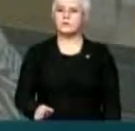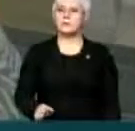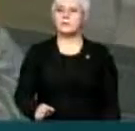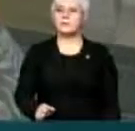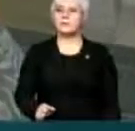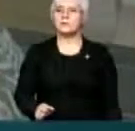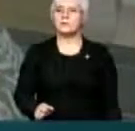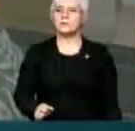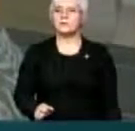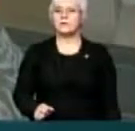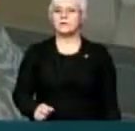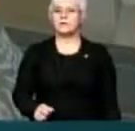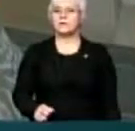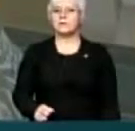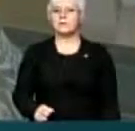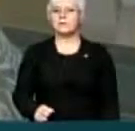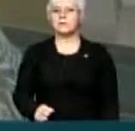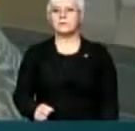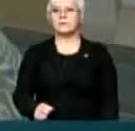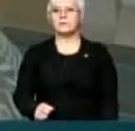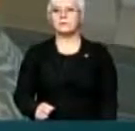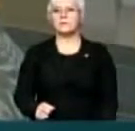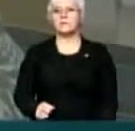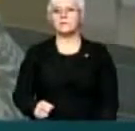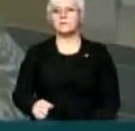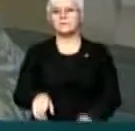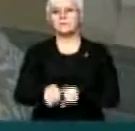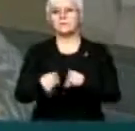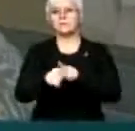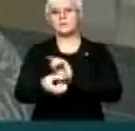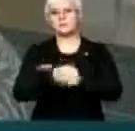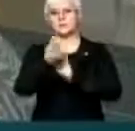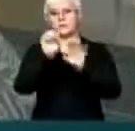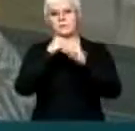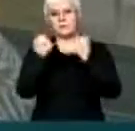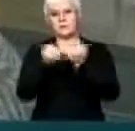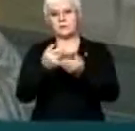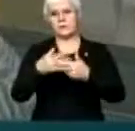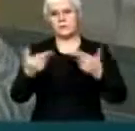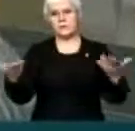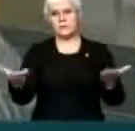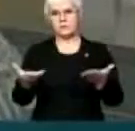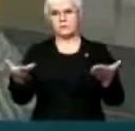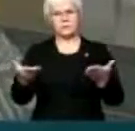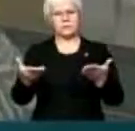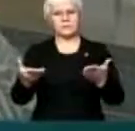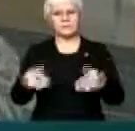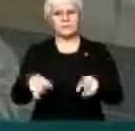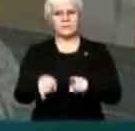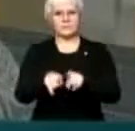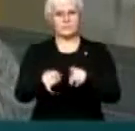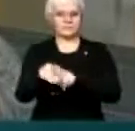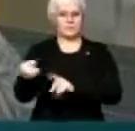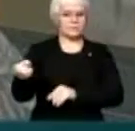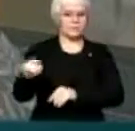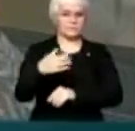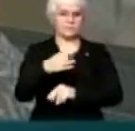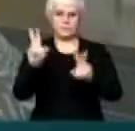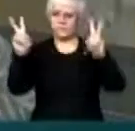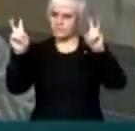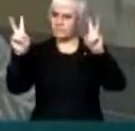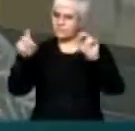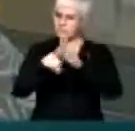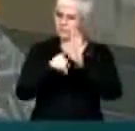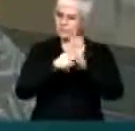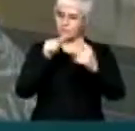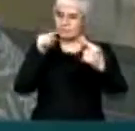realizem audiências públicas e seminários como estes, porque eles vêm trazer novos enfoques sobre o